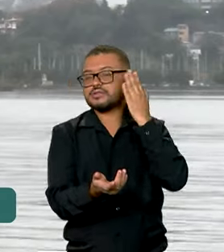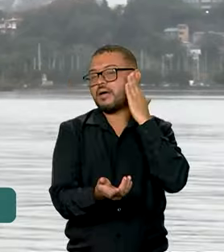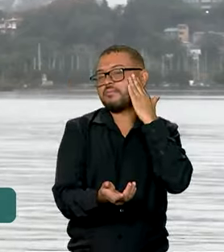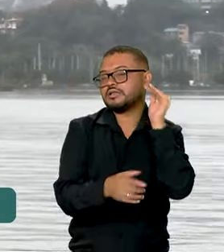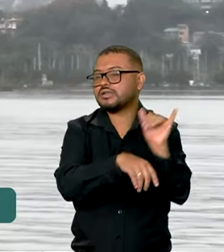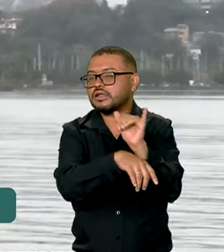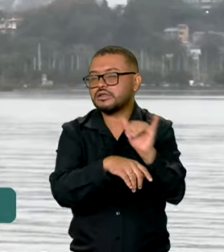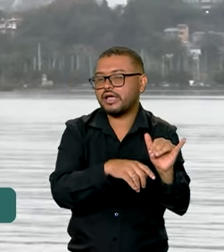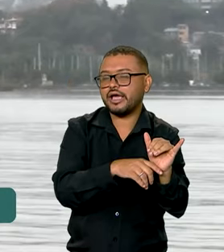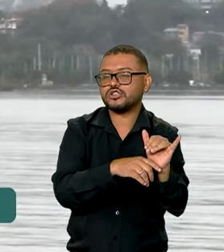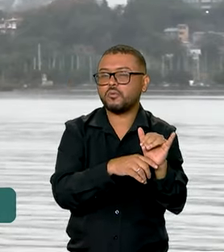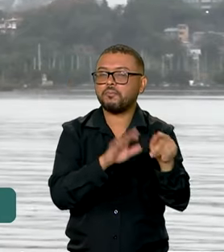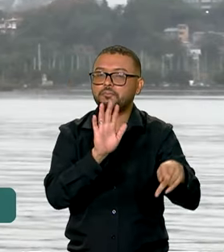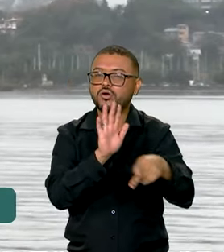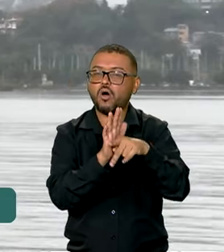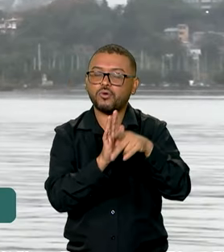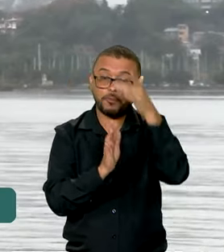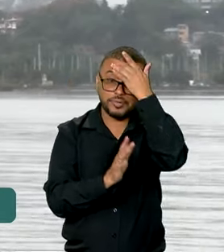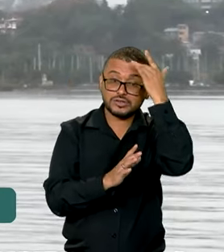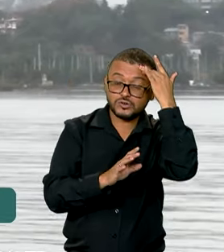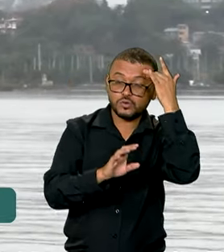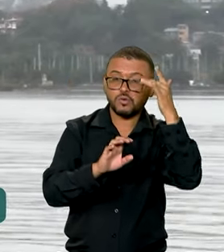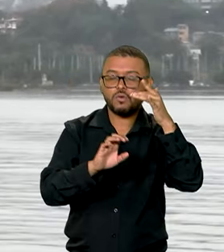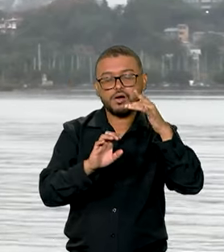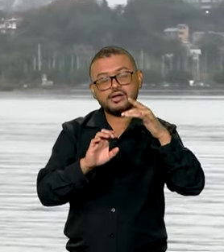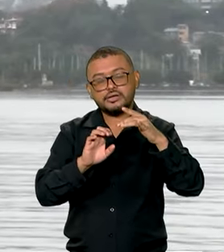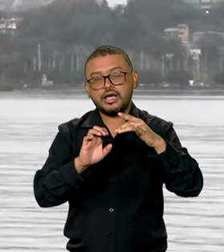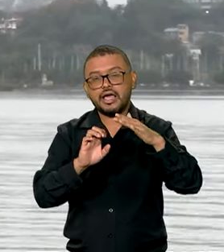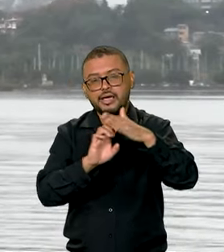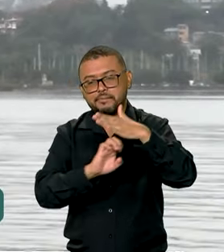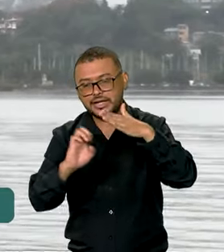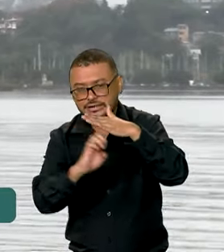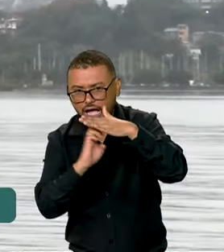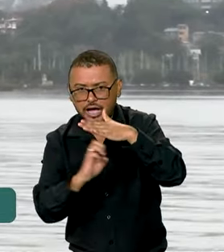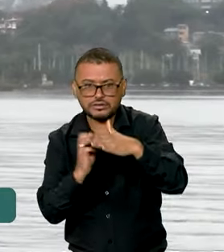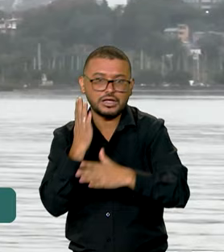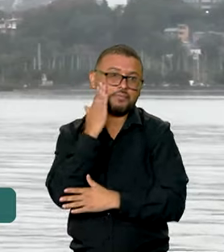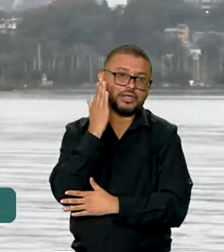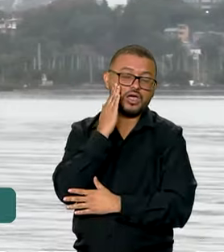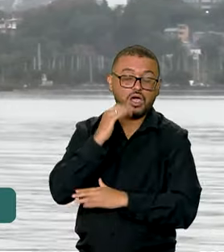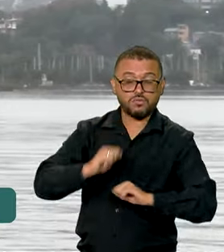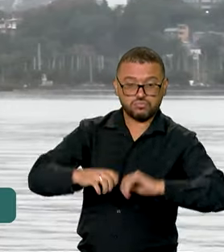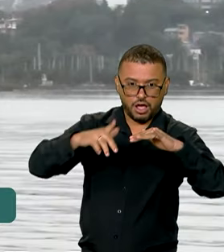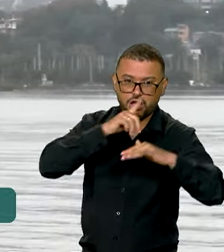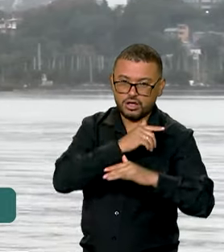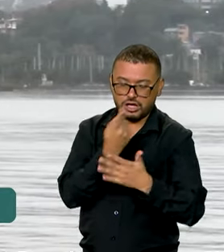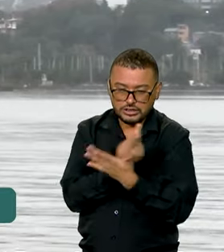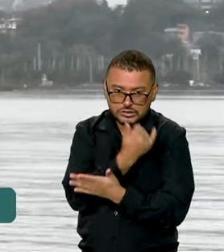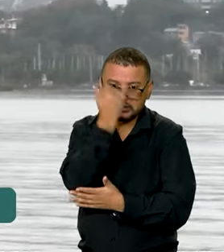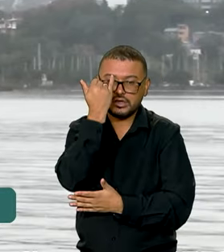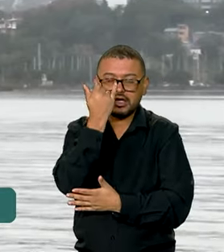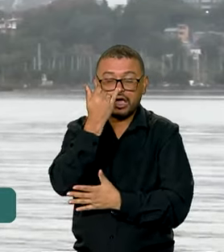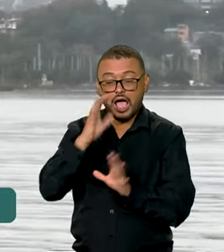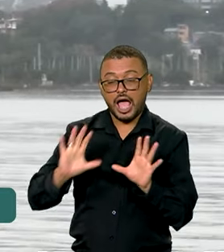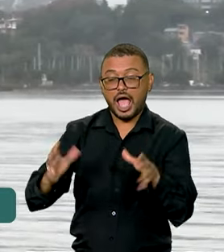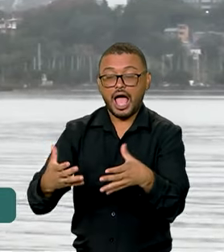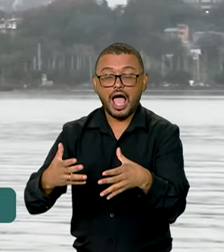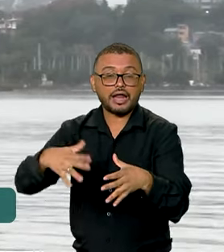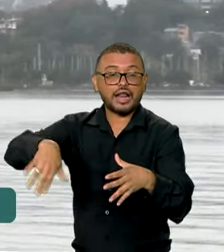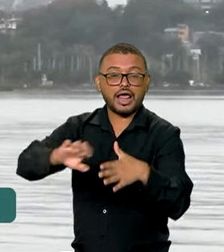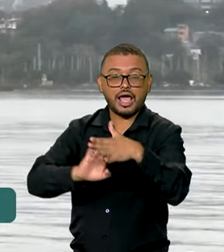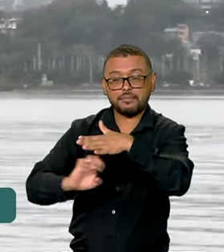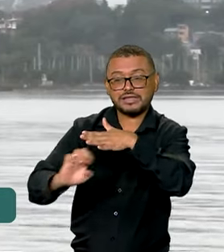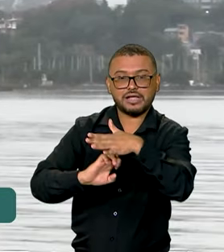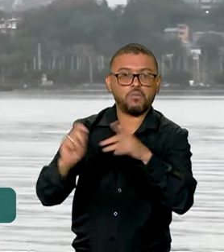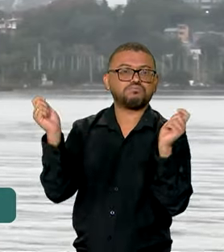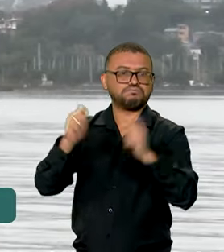medidas para os empresários atingidos pelas enchentes. A partir de hoje, dia 11, o setor empresarial aqui do estado